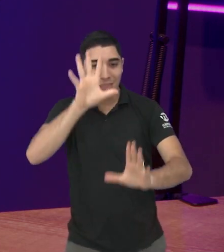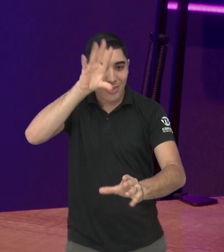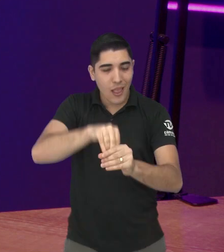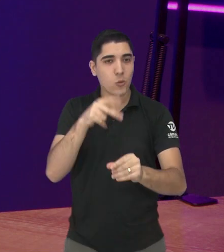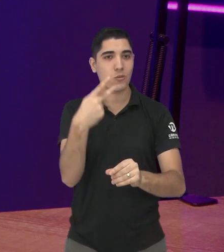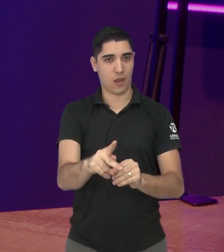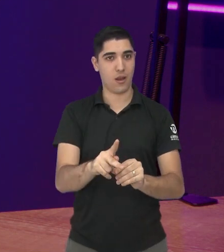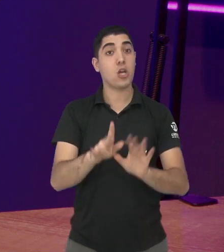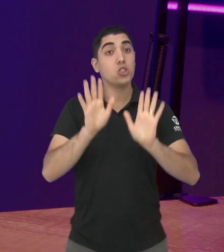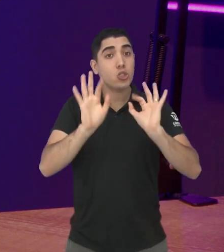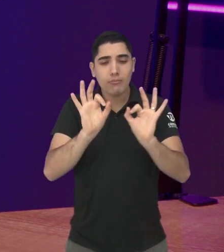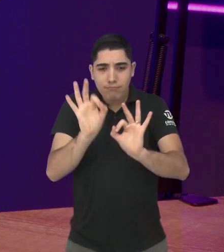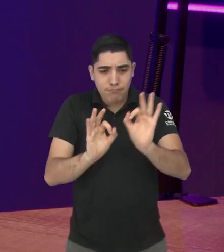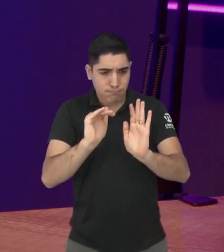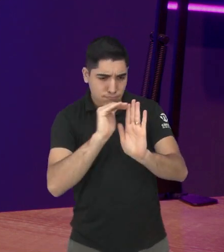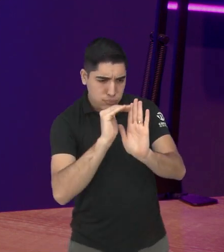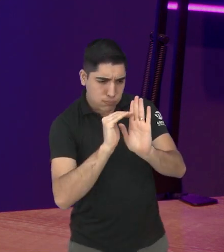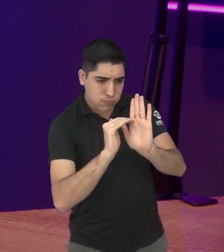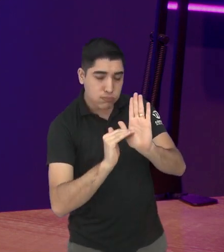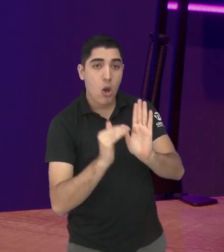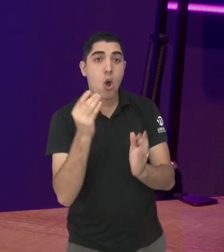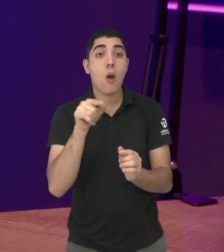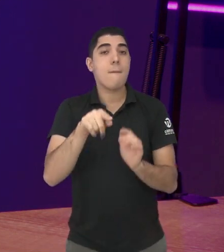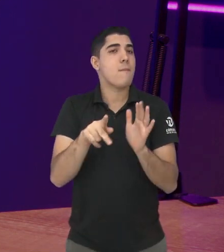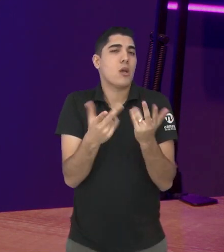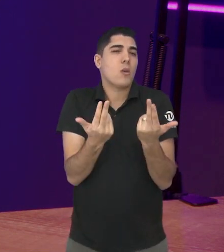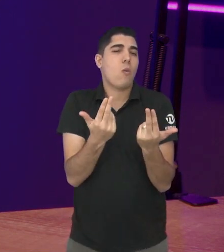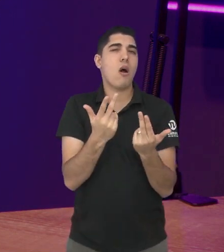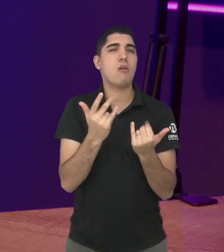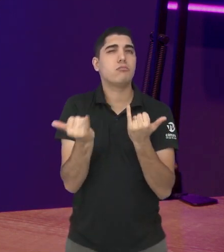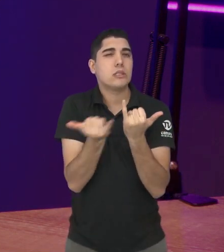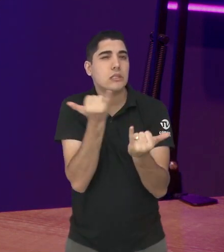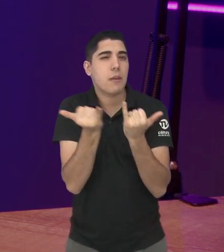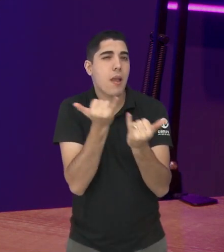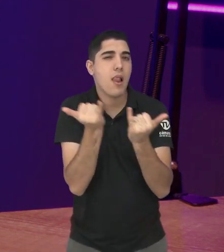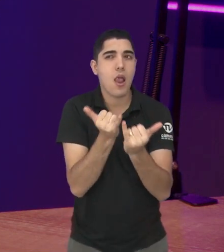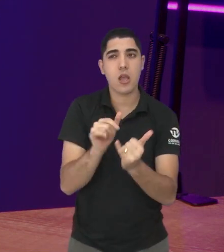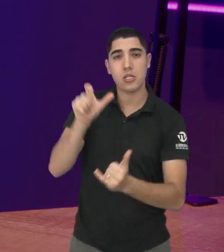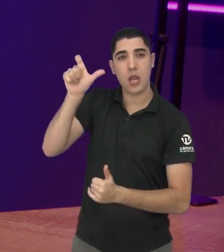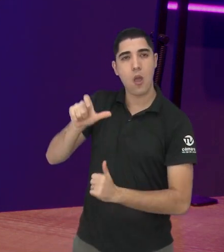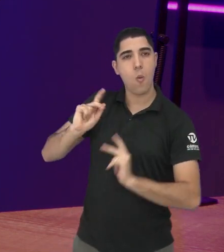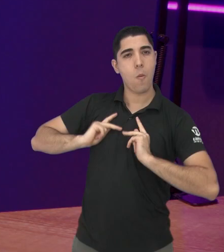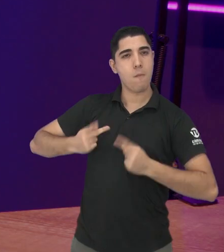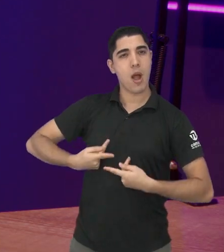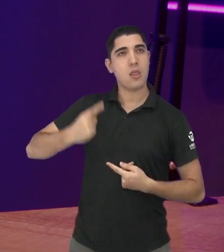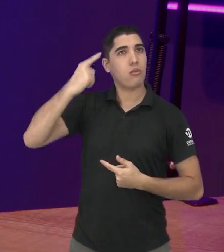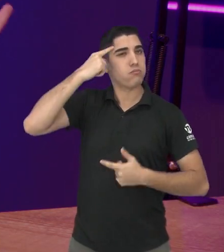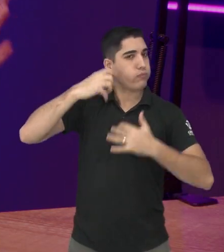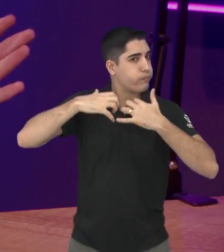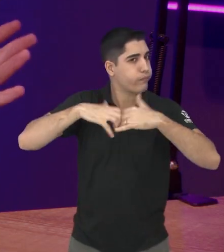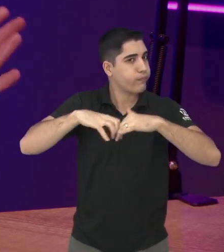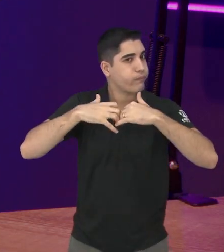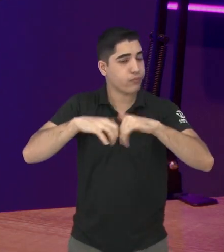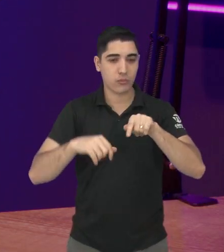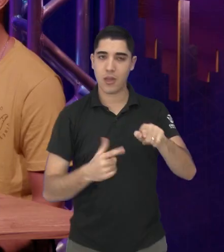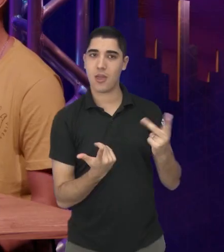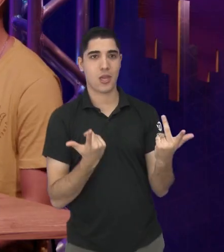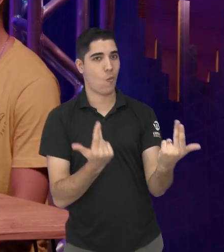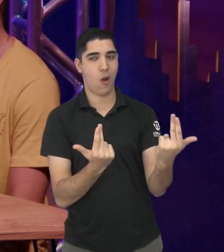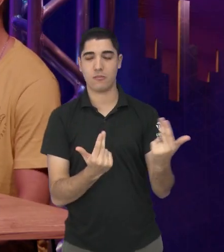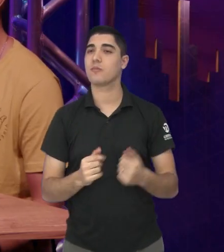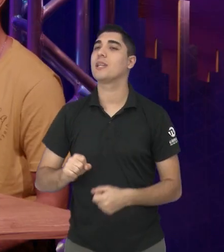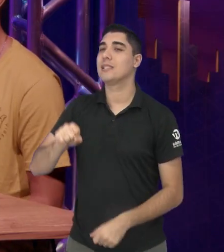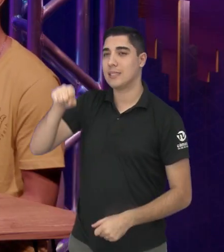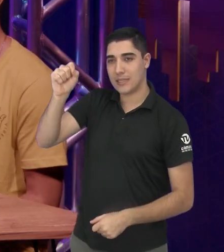elas são programadas para funcionar como o pensamento, como a cabeça de um ser humano funcionaria. Basicamente é isso? É